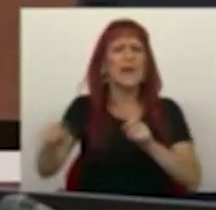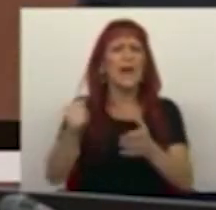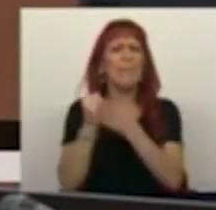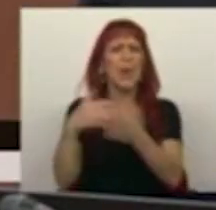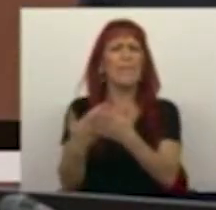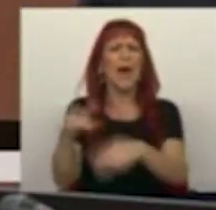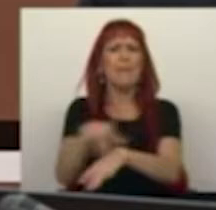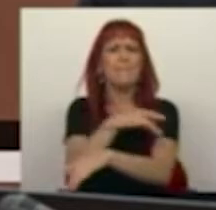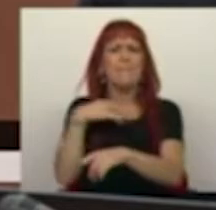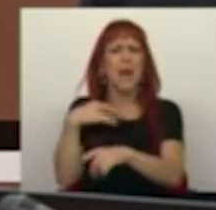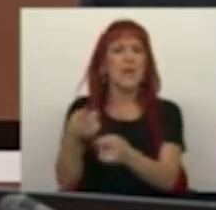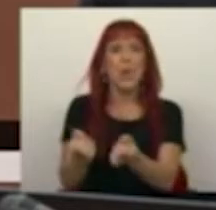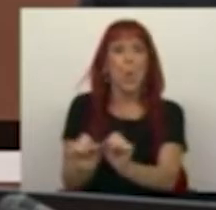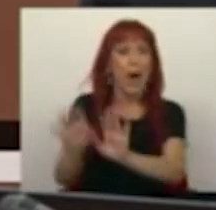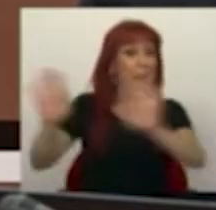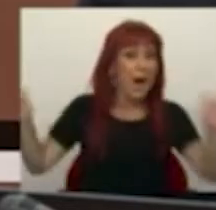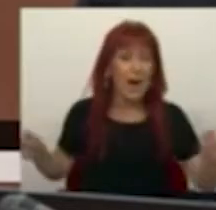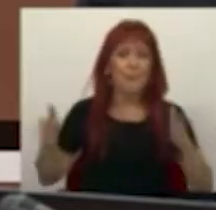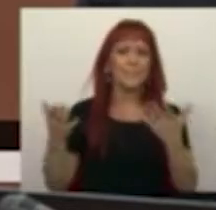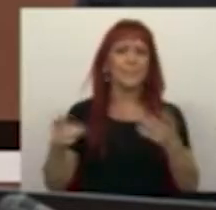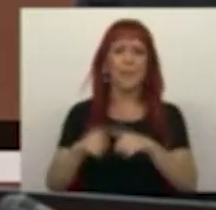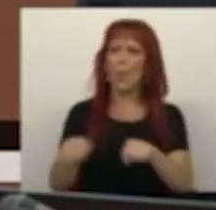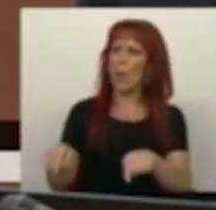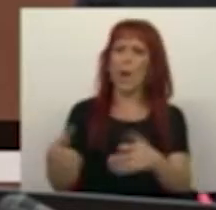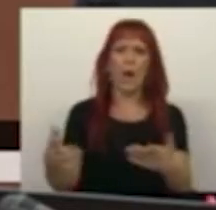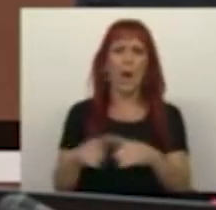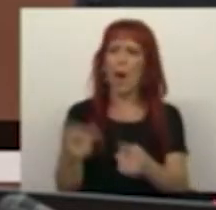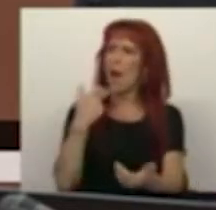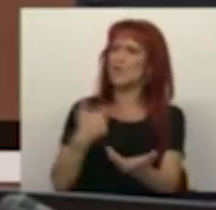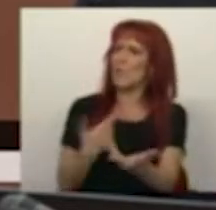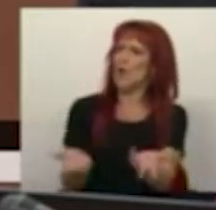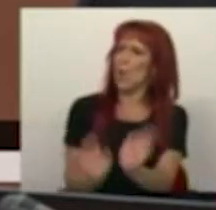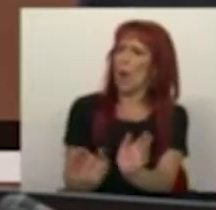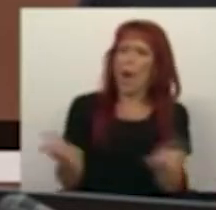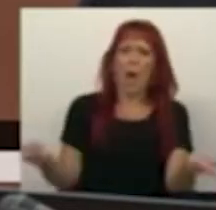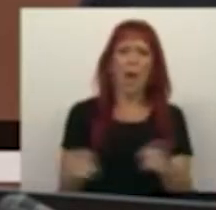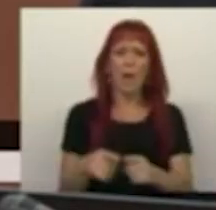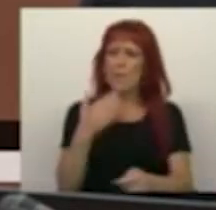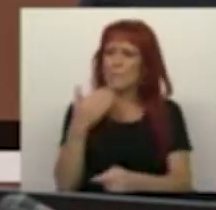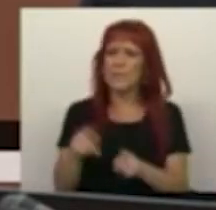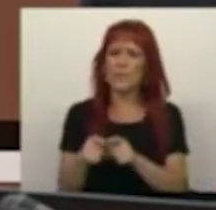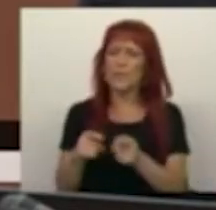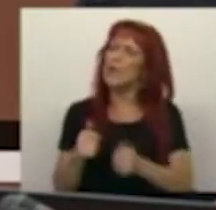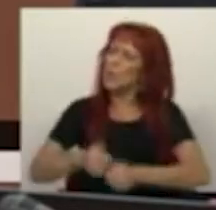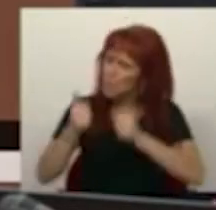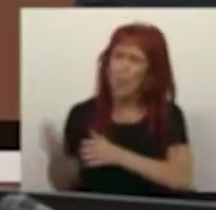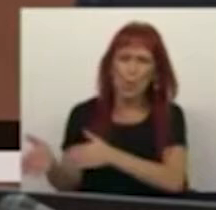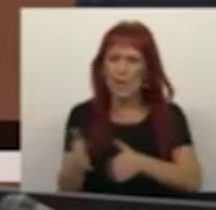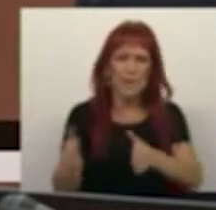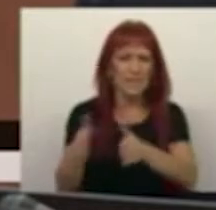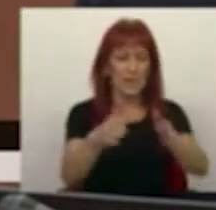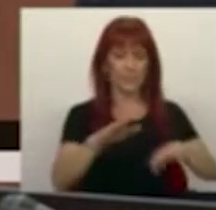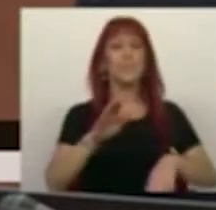apoio ao médico para que não haja nenhum caso que fica sem resposta e sem o devido encaminhamento. Sobre